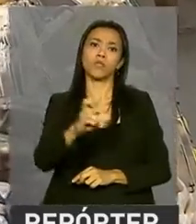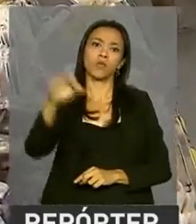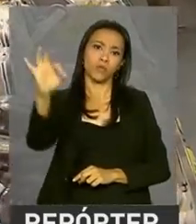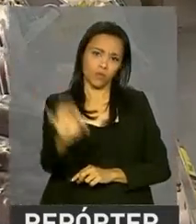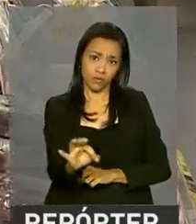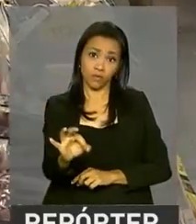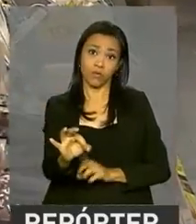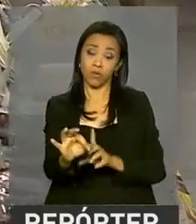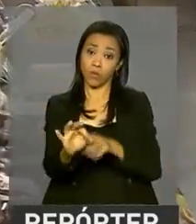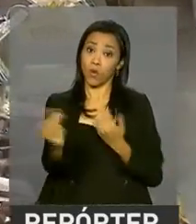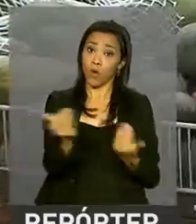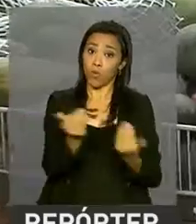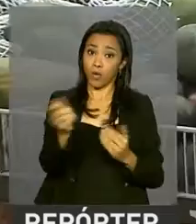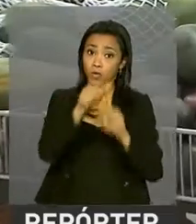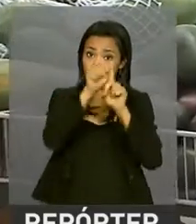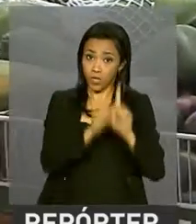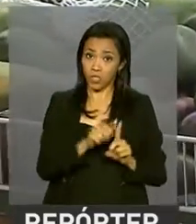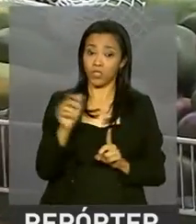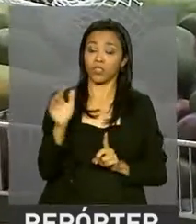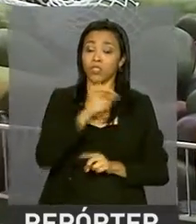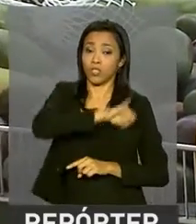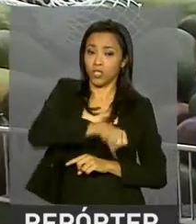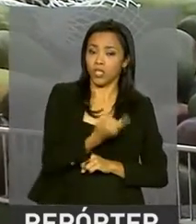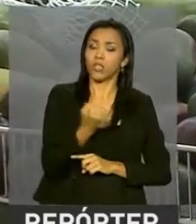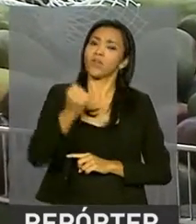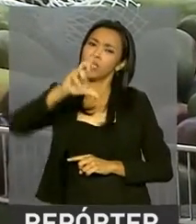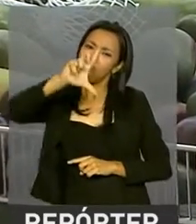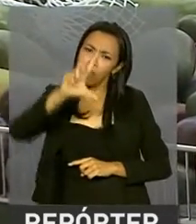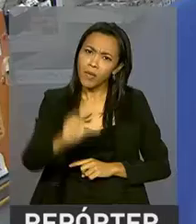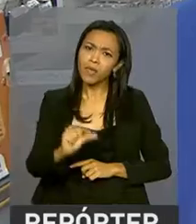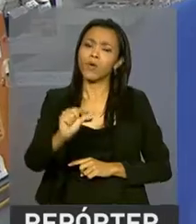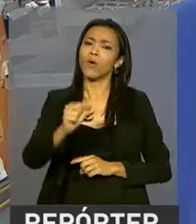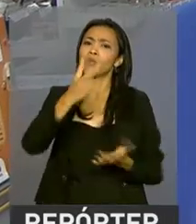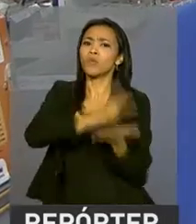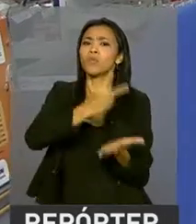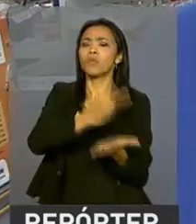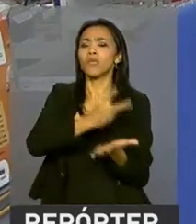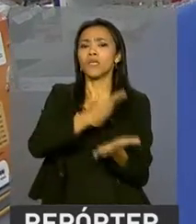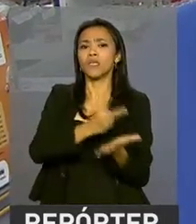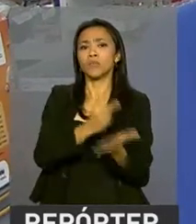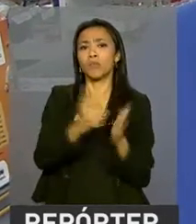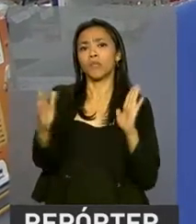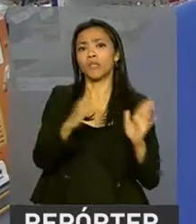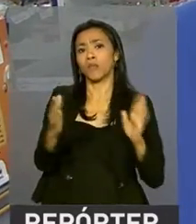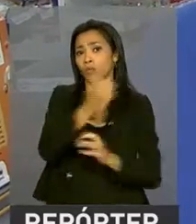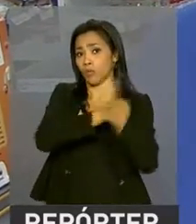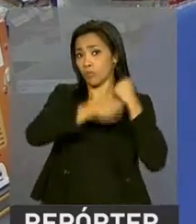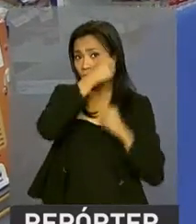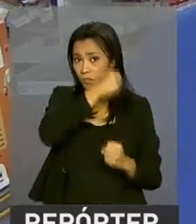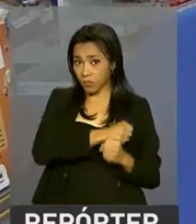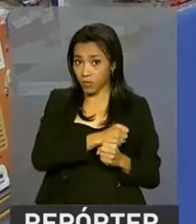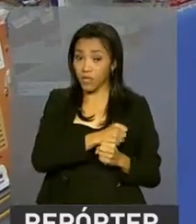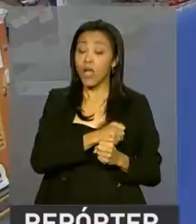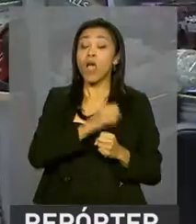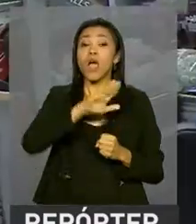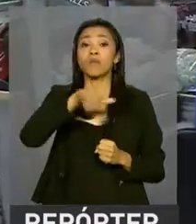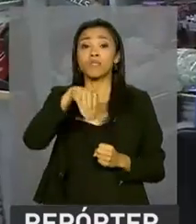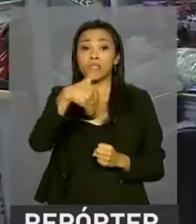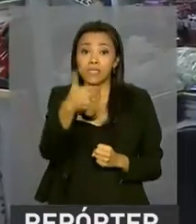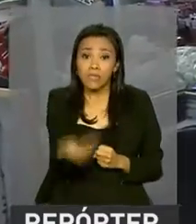em relação a janeiro e ficou menor do que o registrado no mesmo período do ano passado quando a taxa avançou